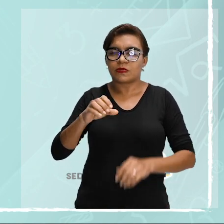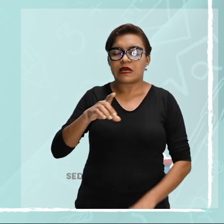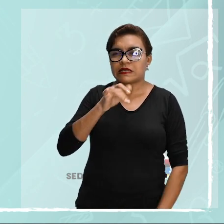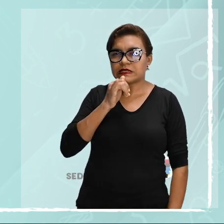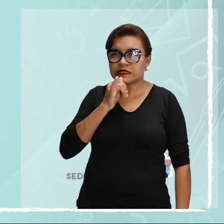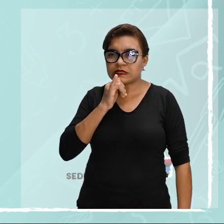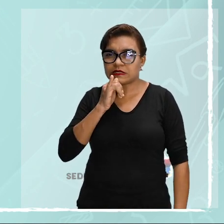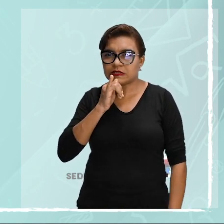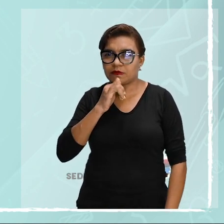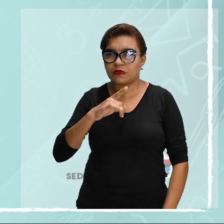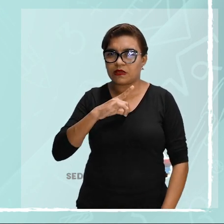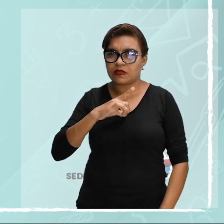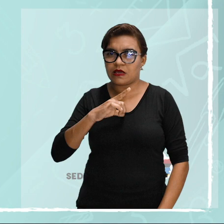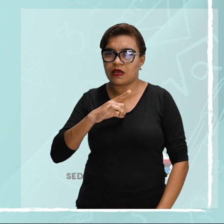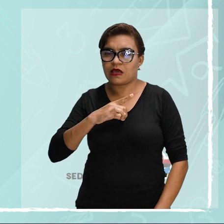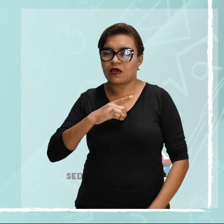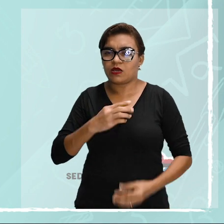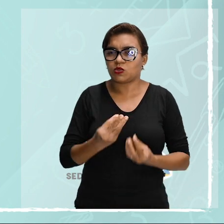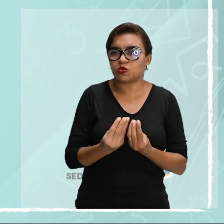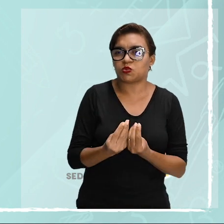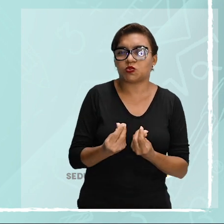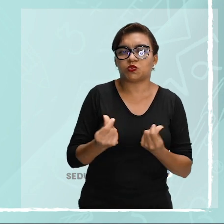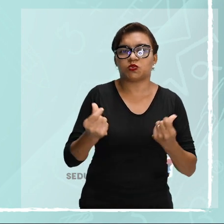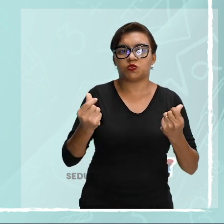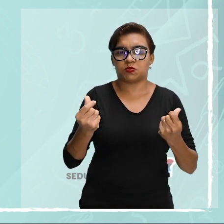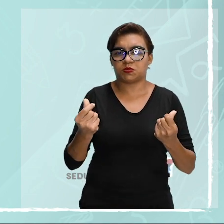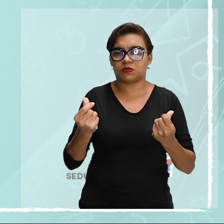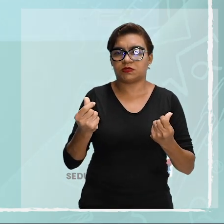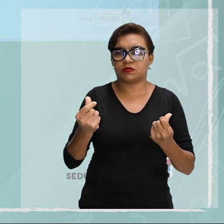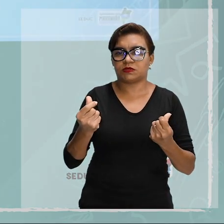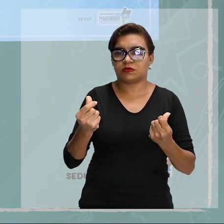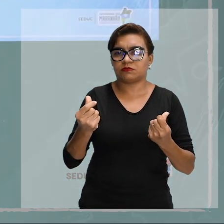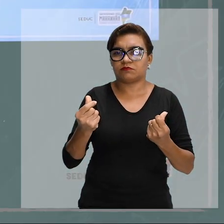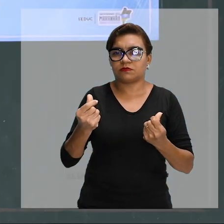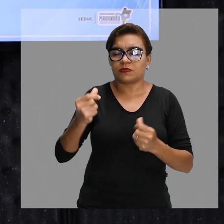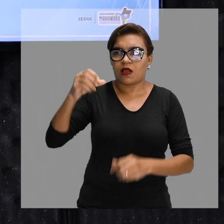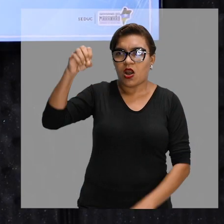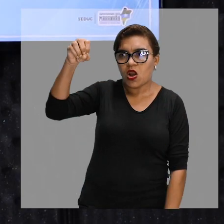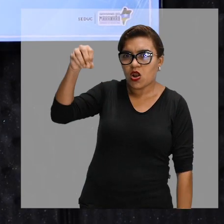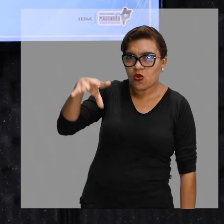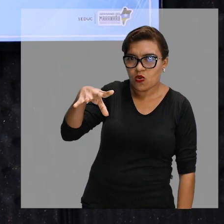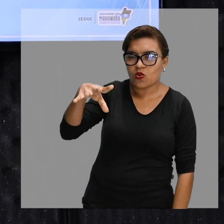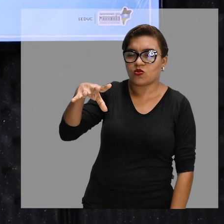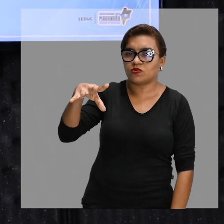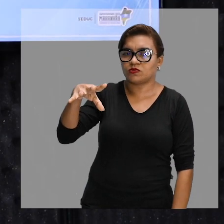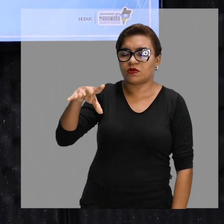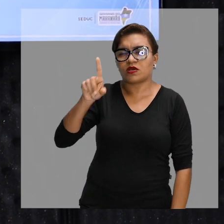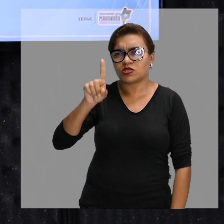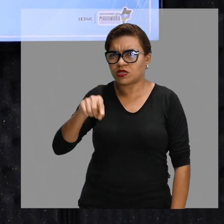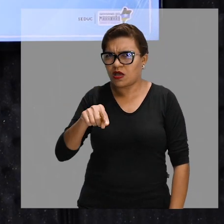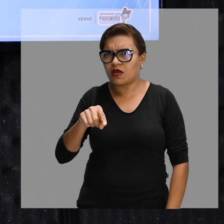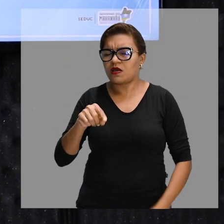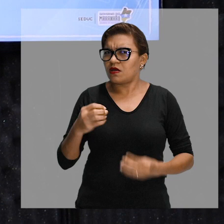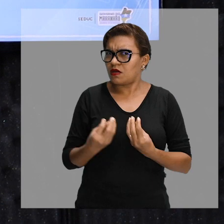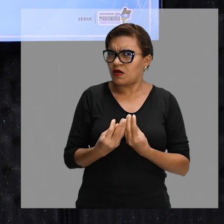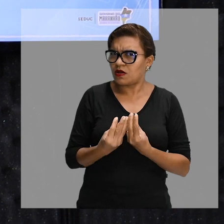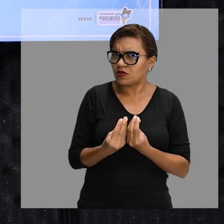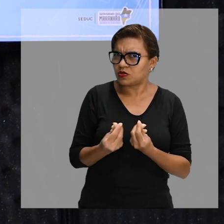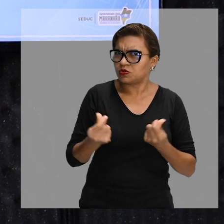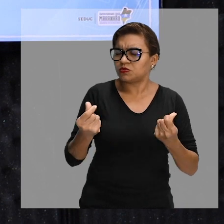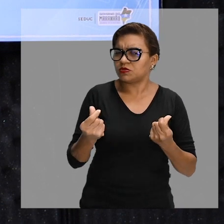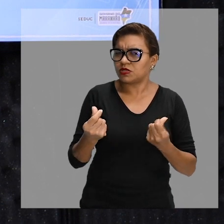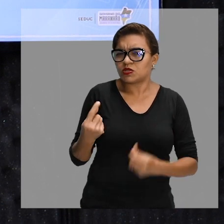certas circunstâncias, ok? Lembrando que não é só a substância sozinho